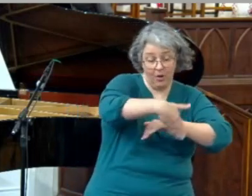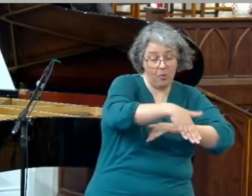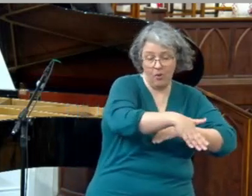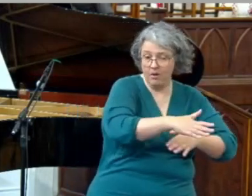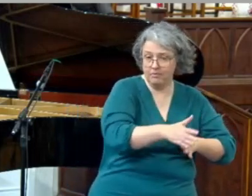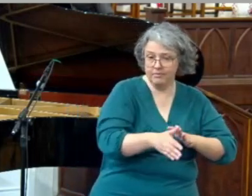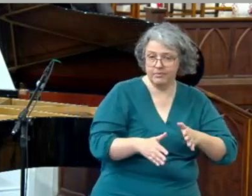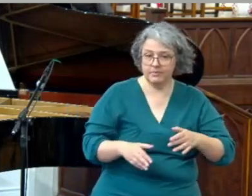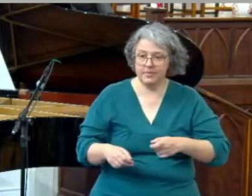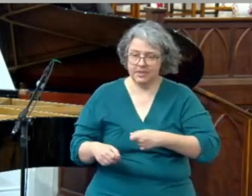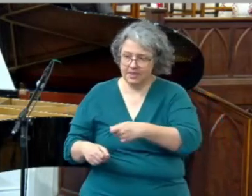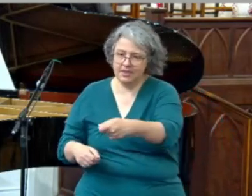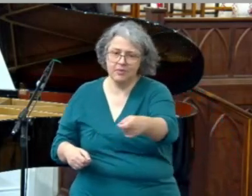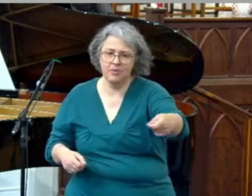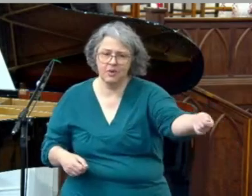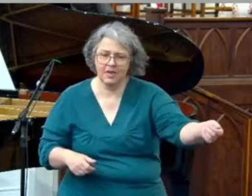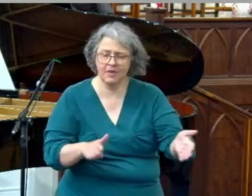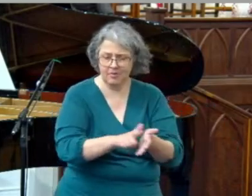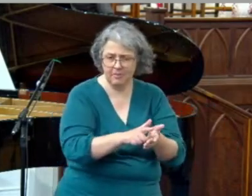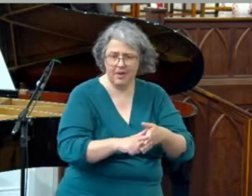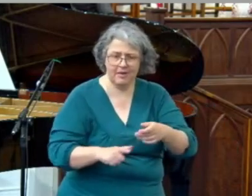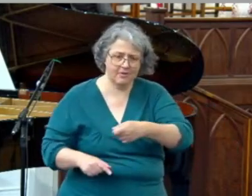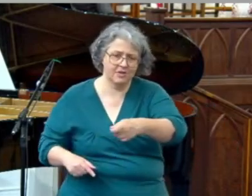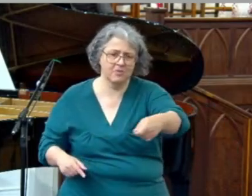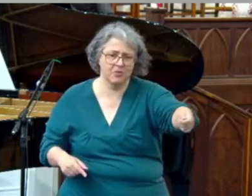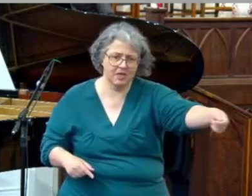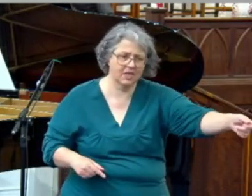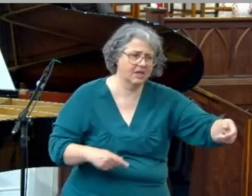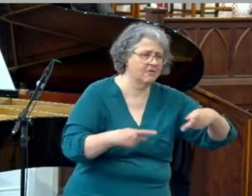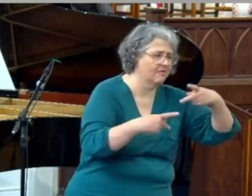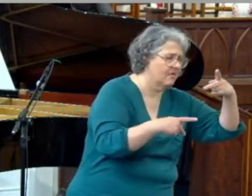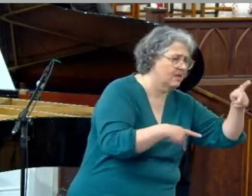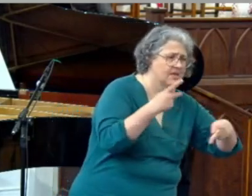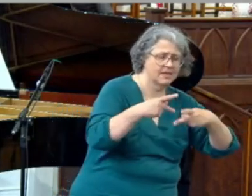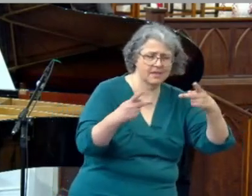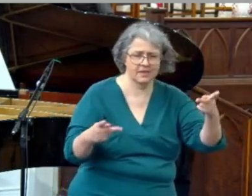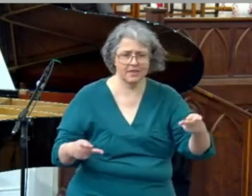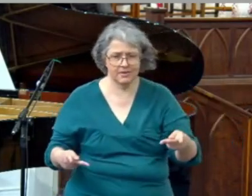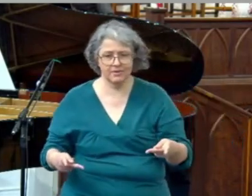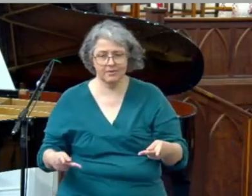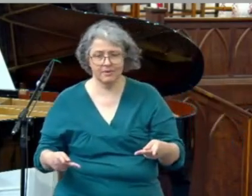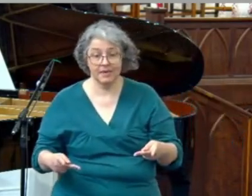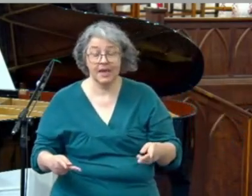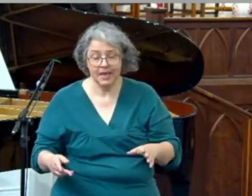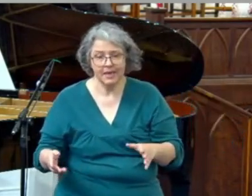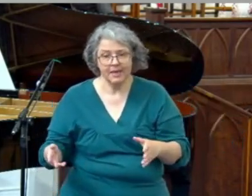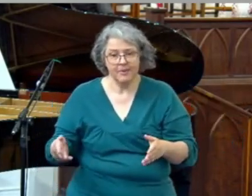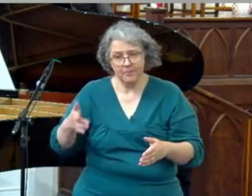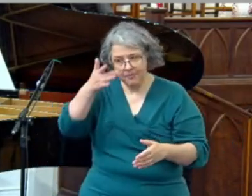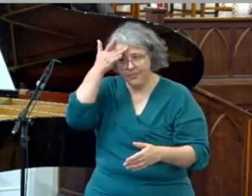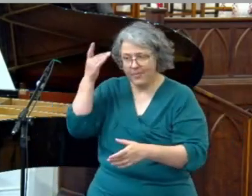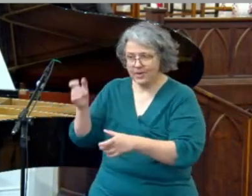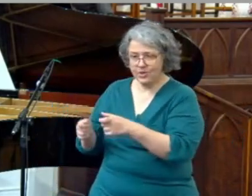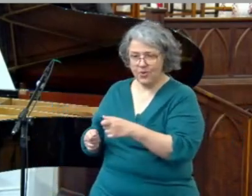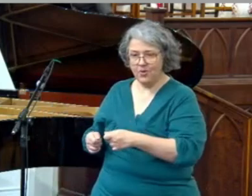conosco. Outras são ásperas, são até indelicadas, mal educadas